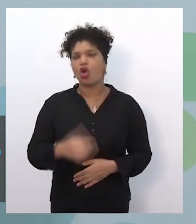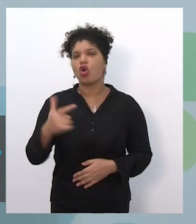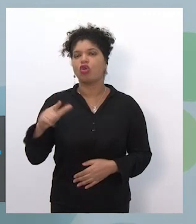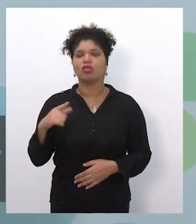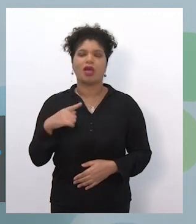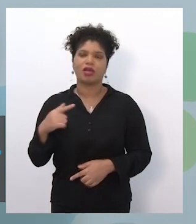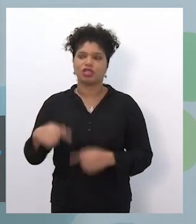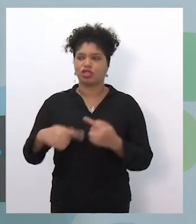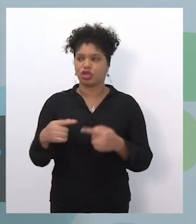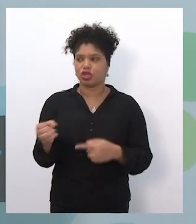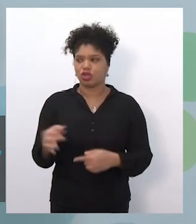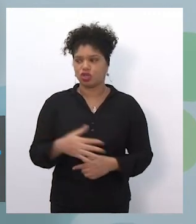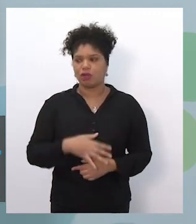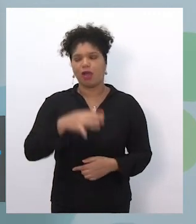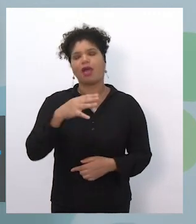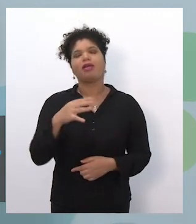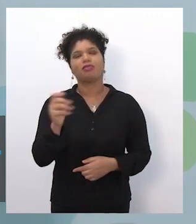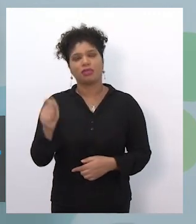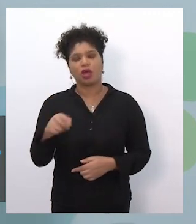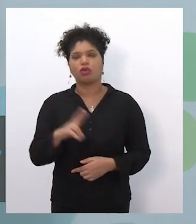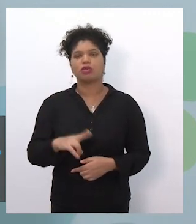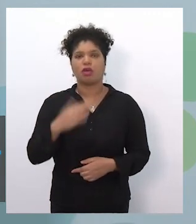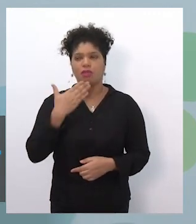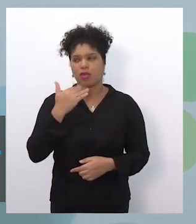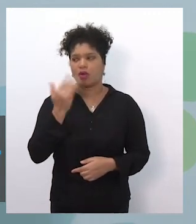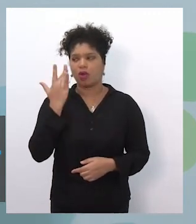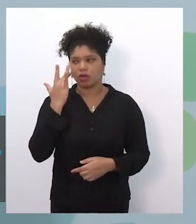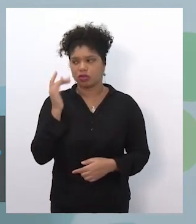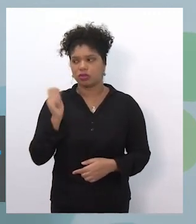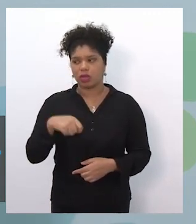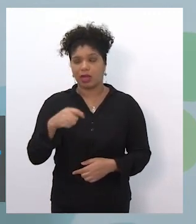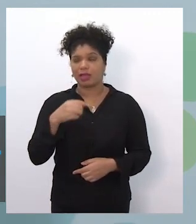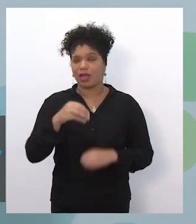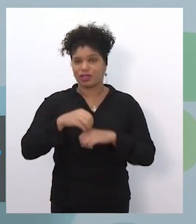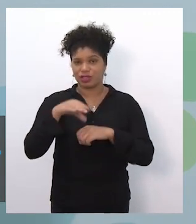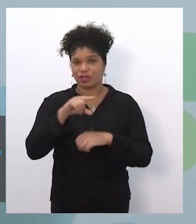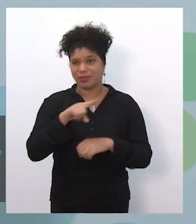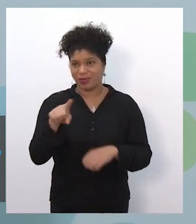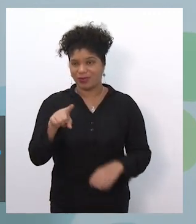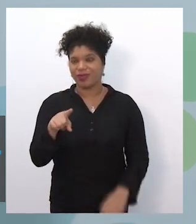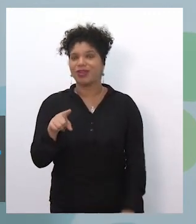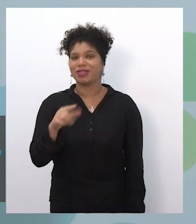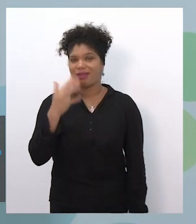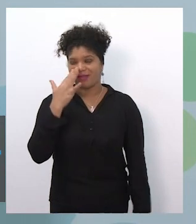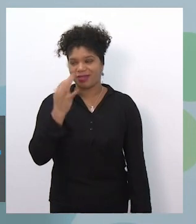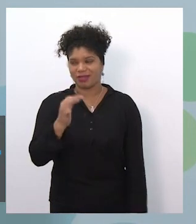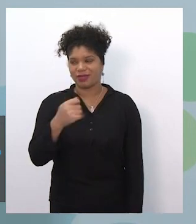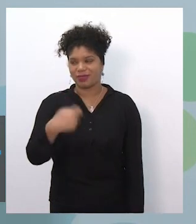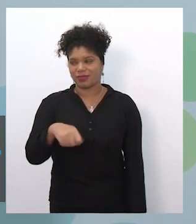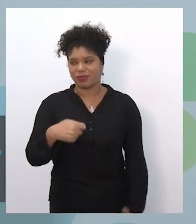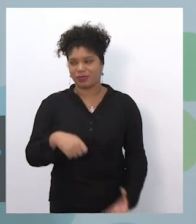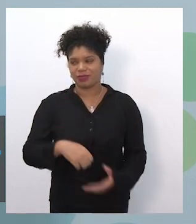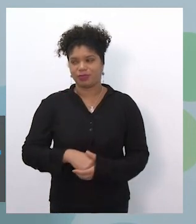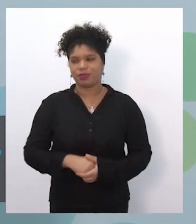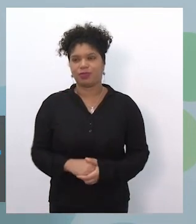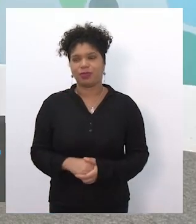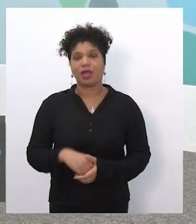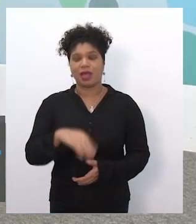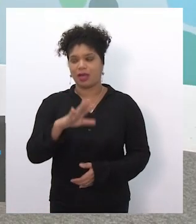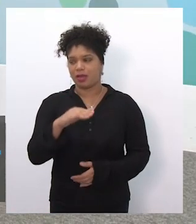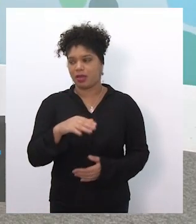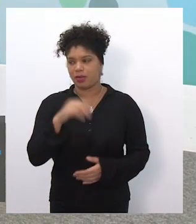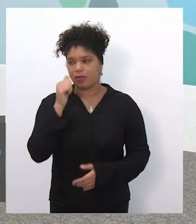nova que vai durar muito mais tempo? Eu acho que sim. Fica a nossa dica aqui para vocês sempre se atentarem a isso, né? Ô meninos,